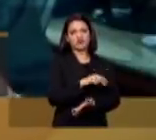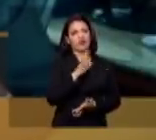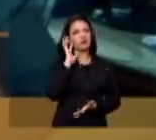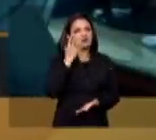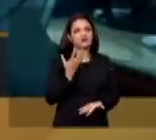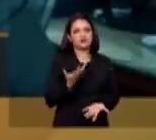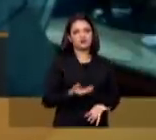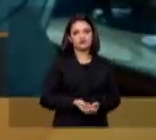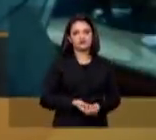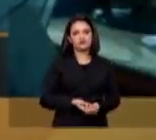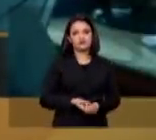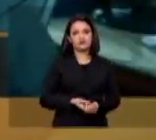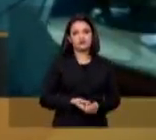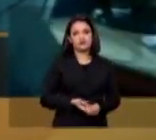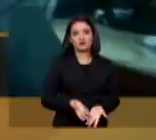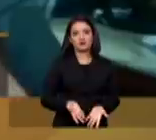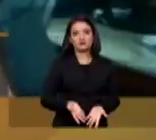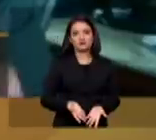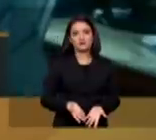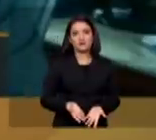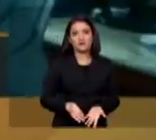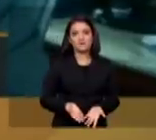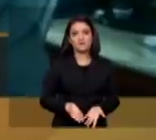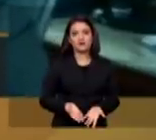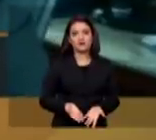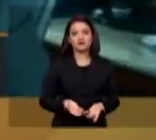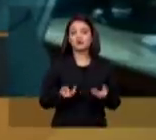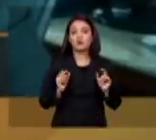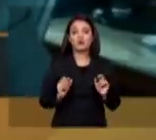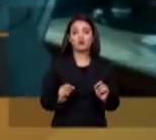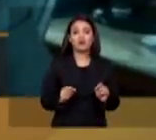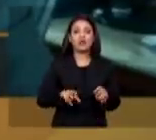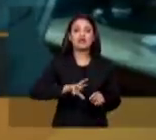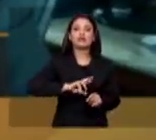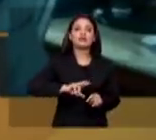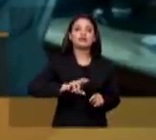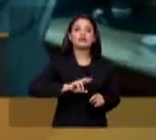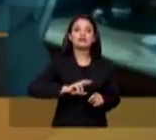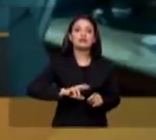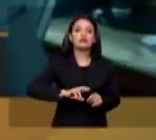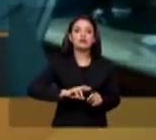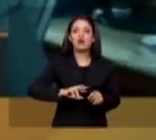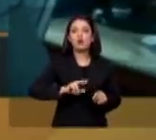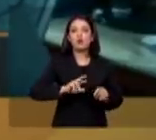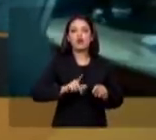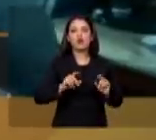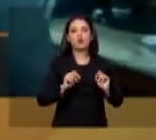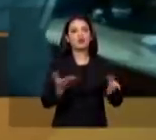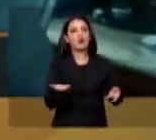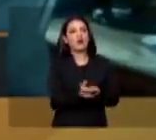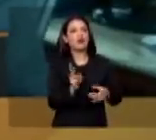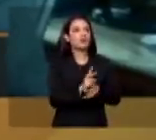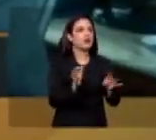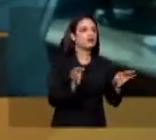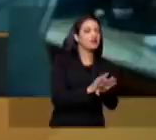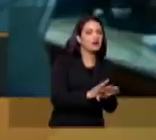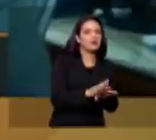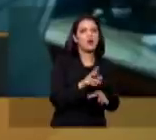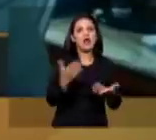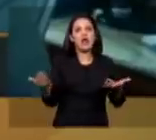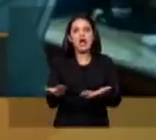Não é um problema de se suplantar uma liminar e ter-se que ir ao mérito. É o âmago